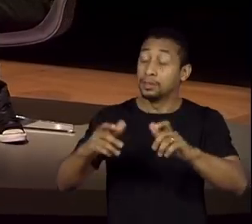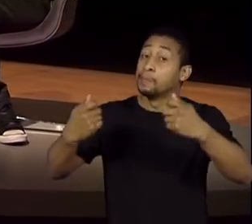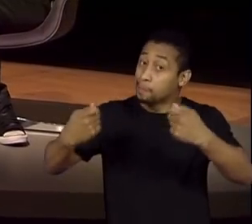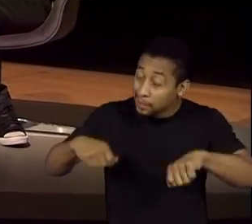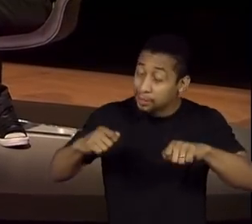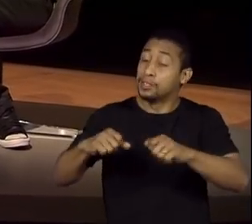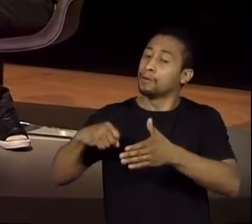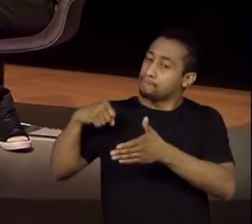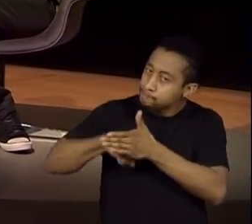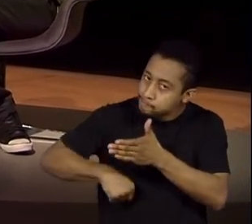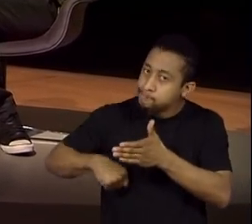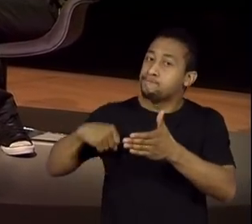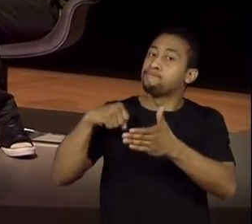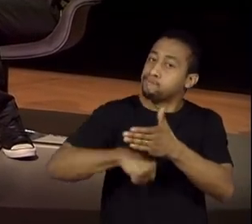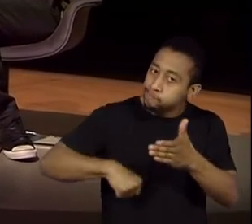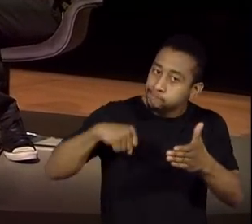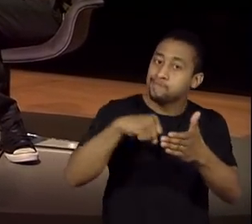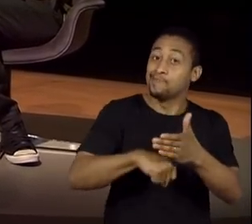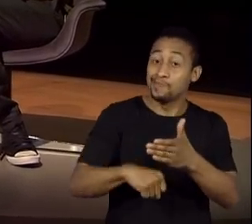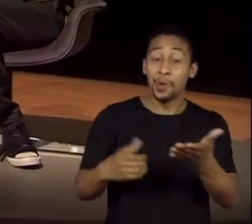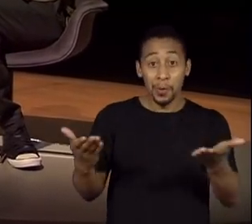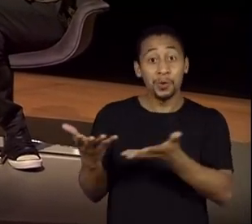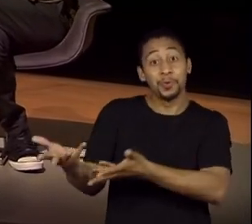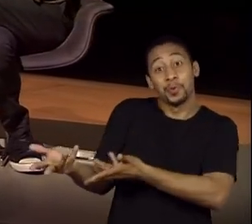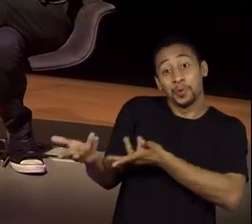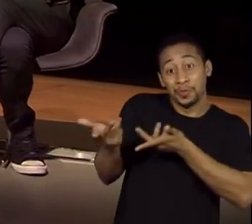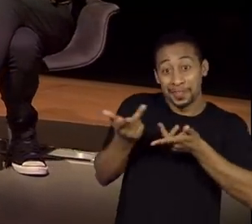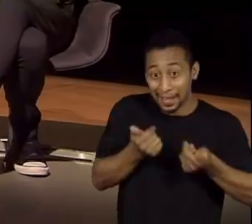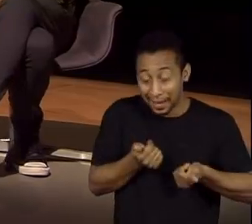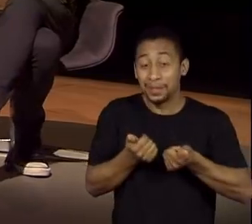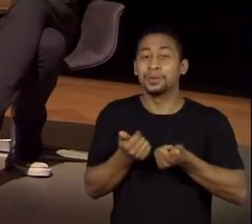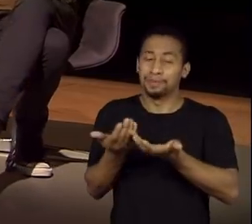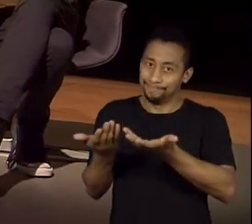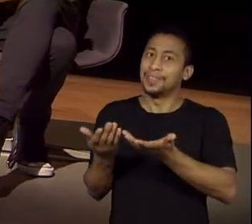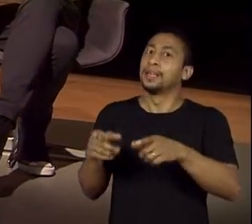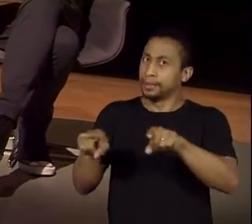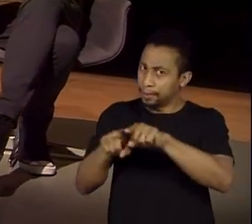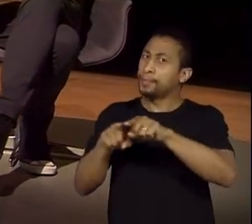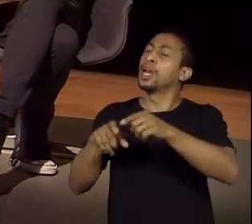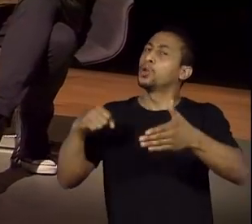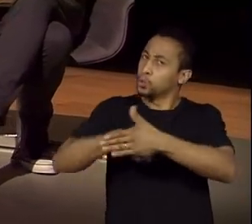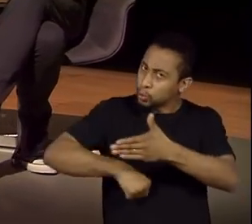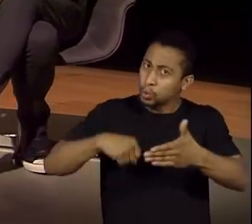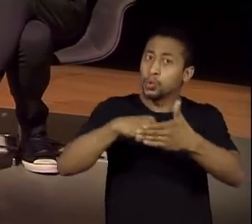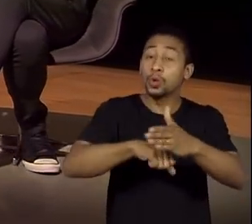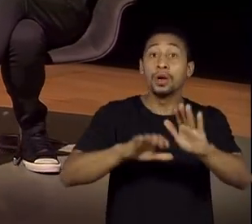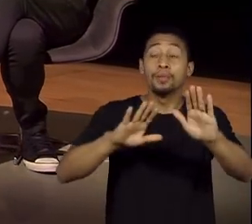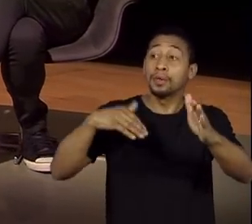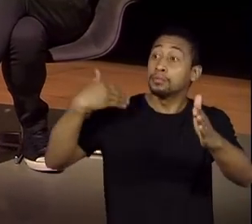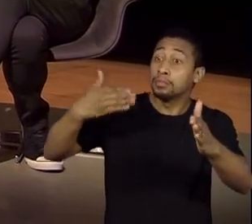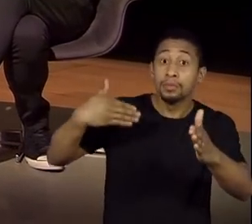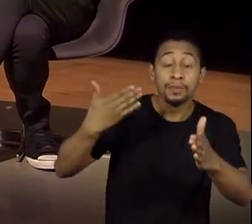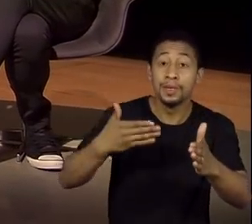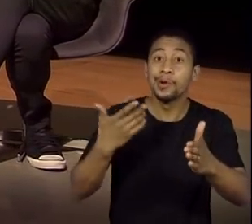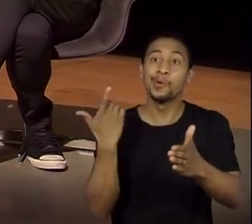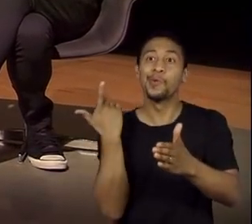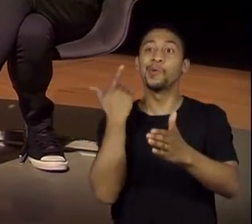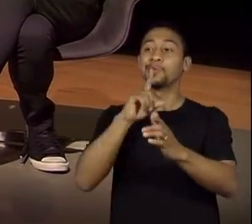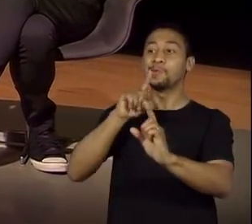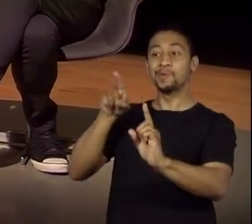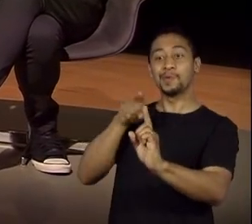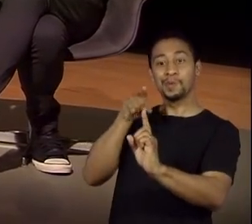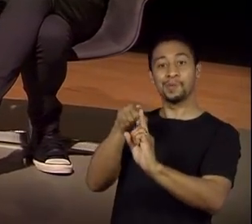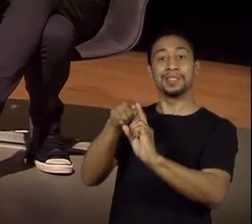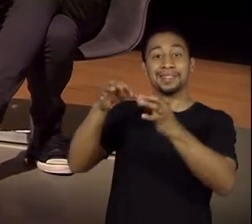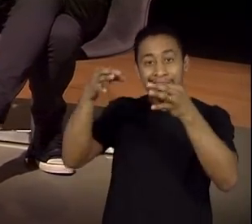não faltaram na trajetória do nosso convidado de hoje, literalmente. Até que um dia uma estrada o levou ao seu destino. O